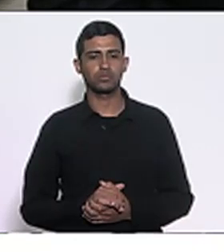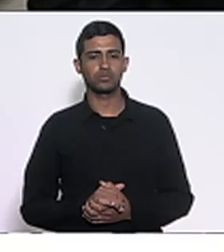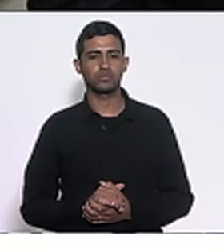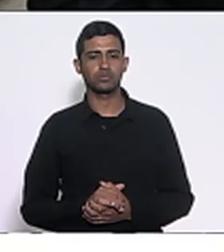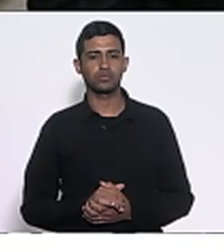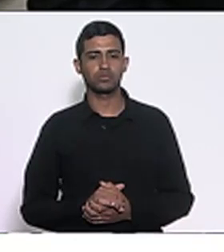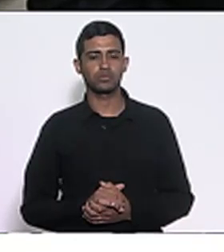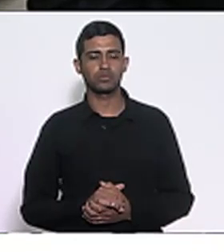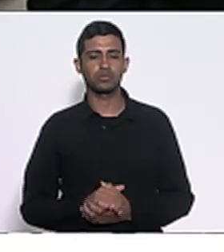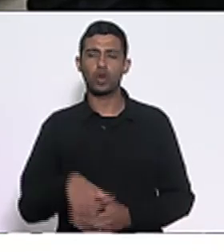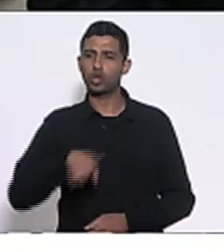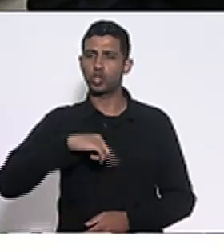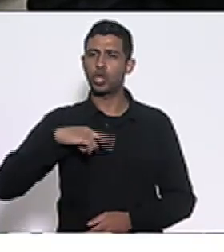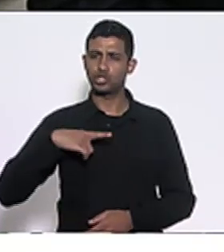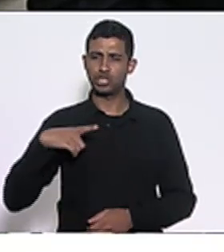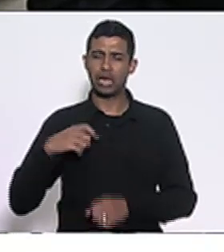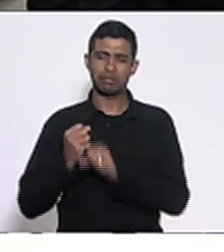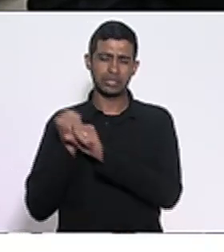muitos anos de